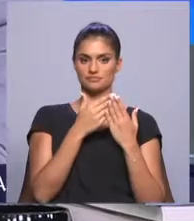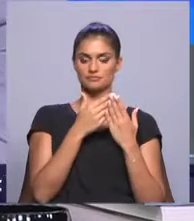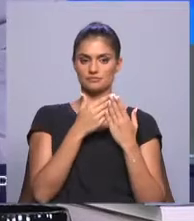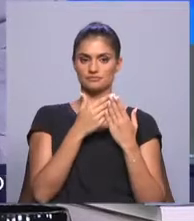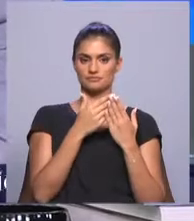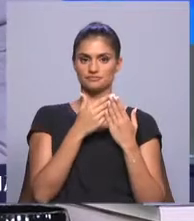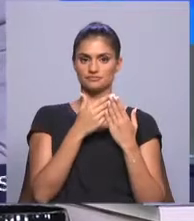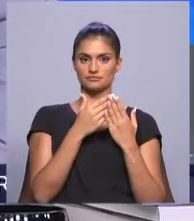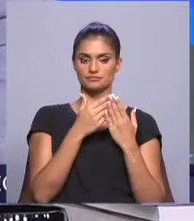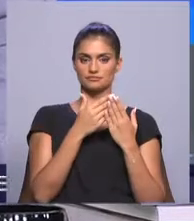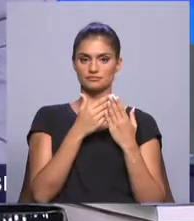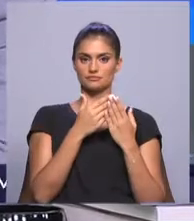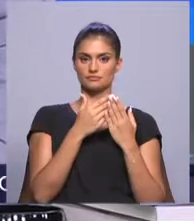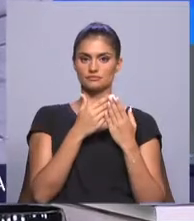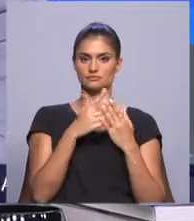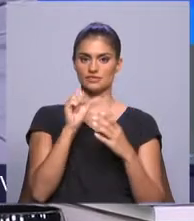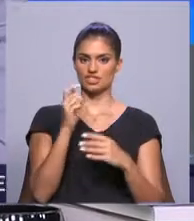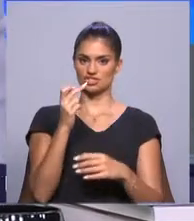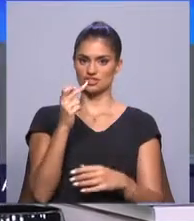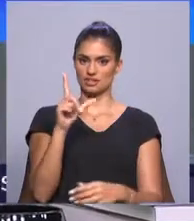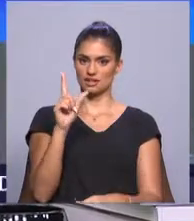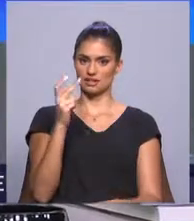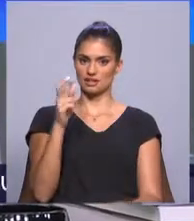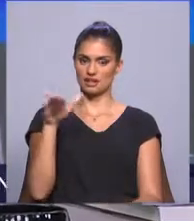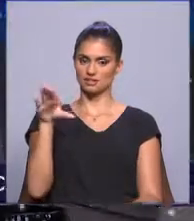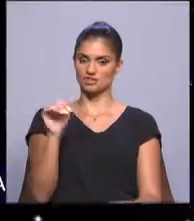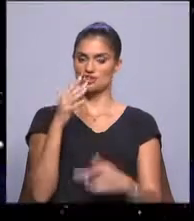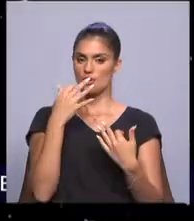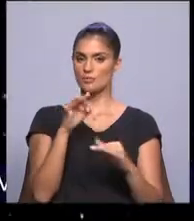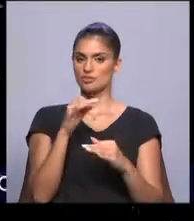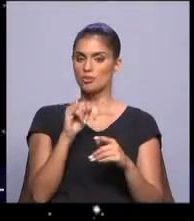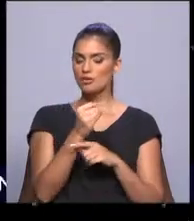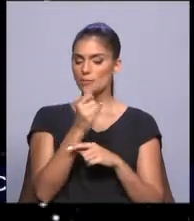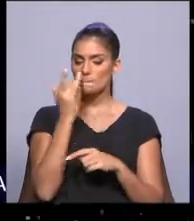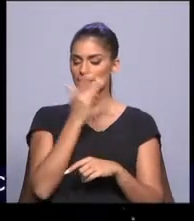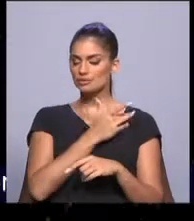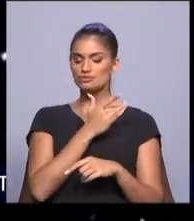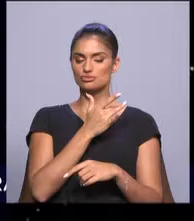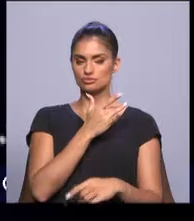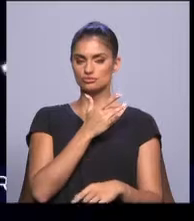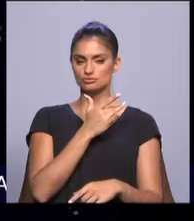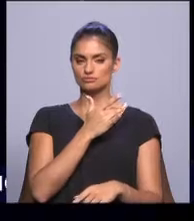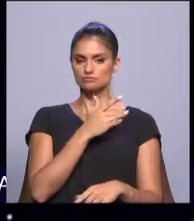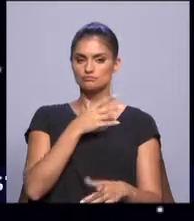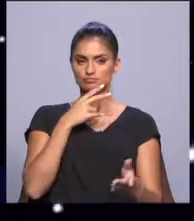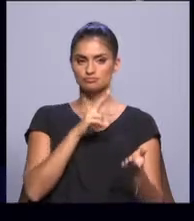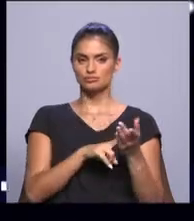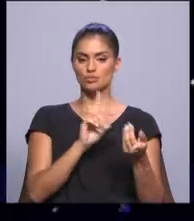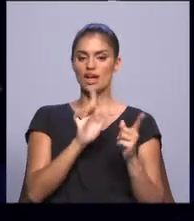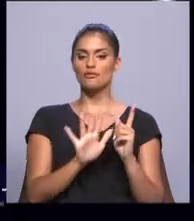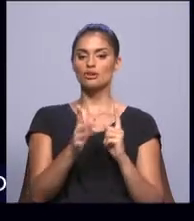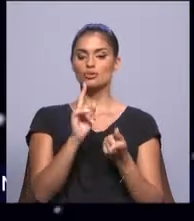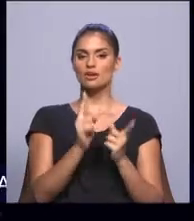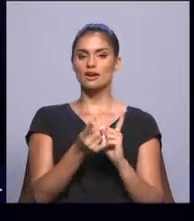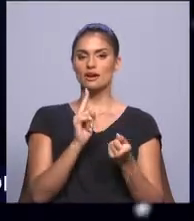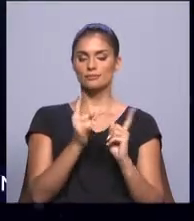até ao coração das galáxias, onde geralmente temos buracos negros super maciços. E o que é que temos à volta desses